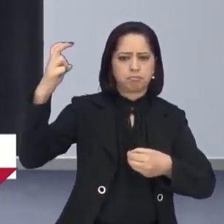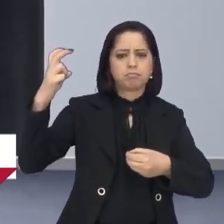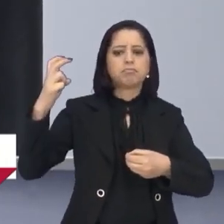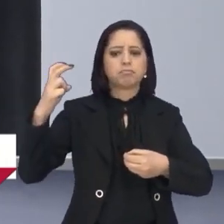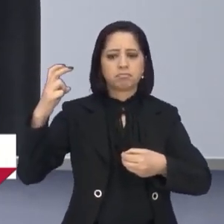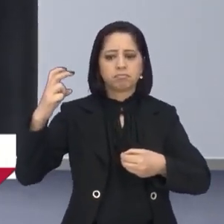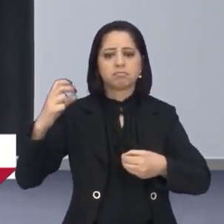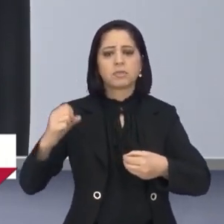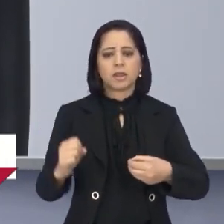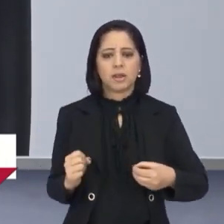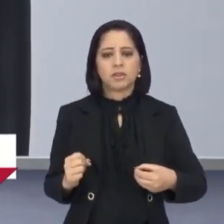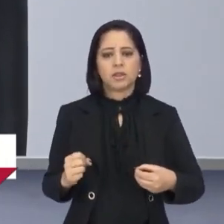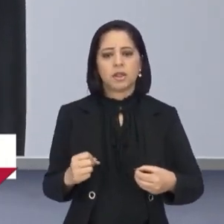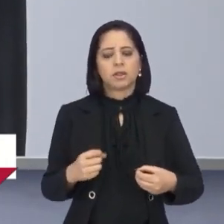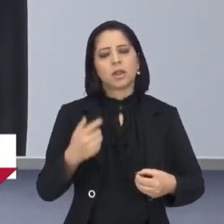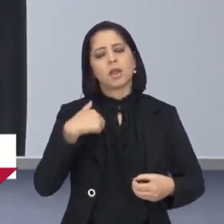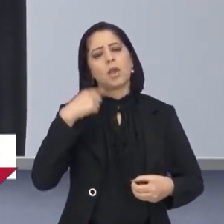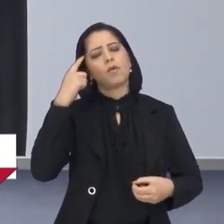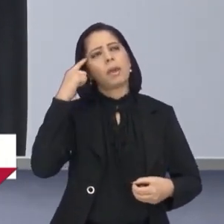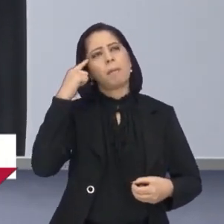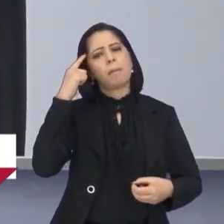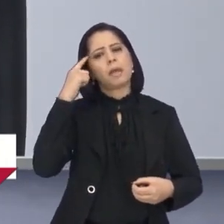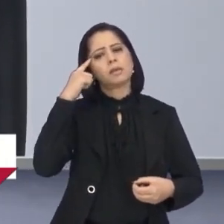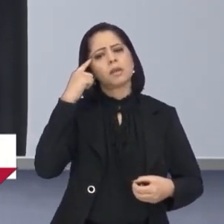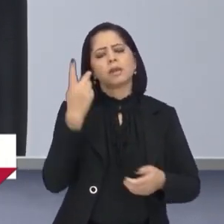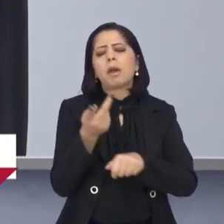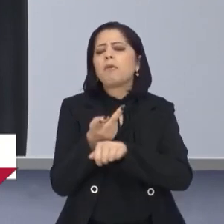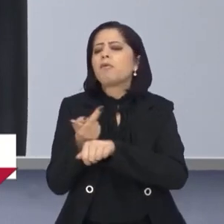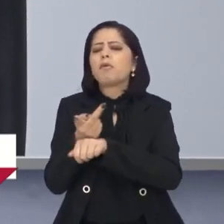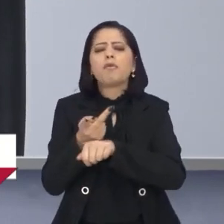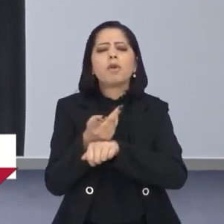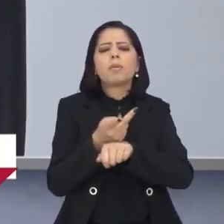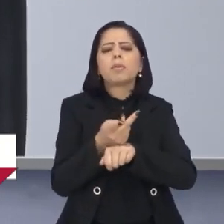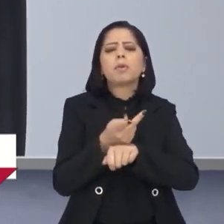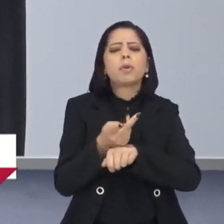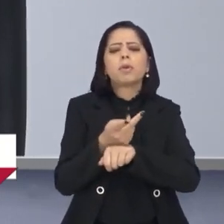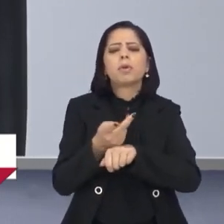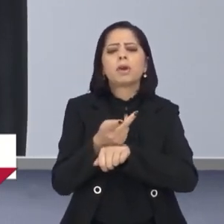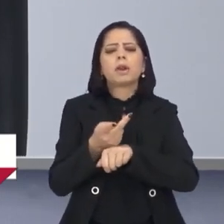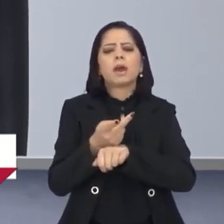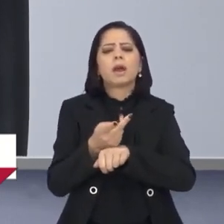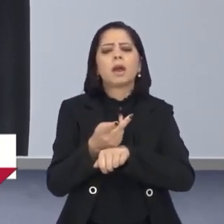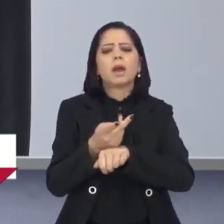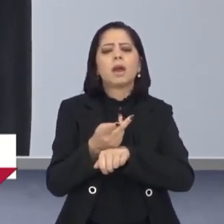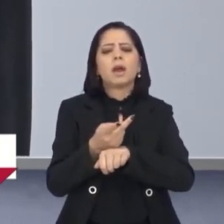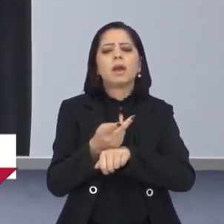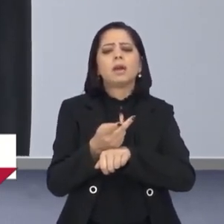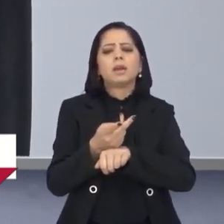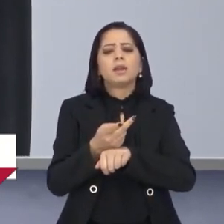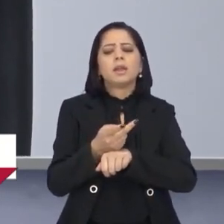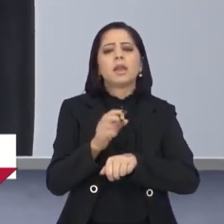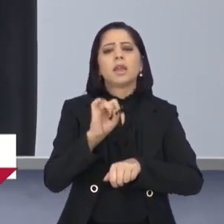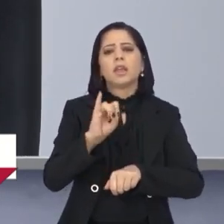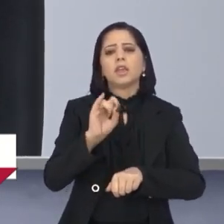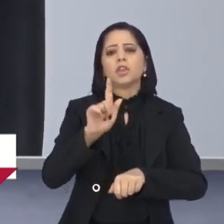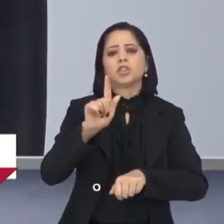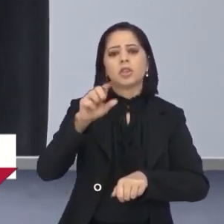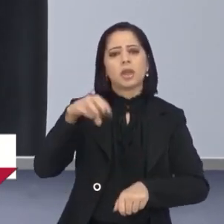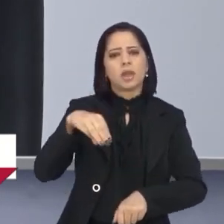e logo associei né fui procurar saber qual qual o resultado do